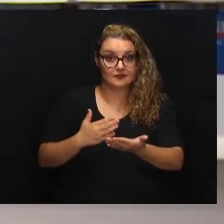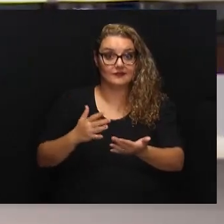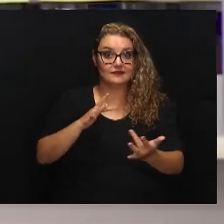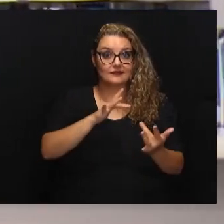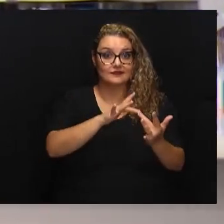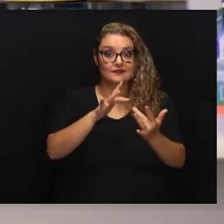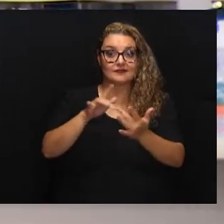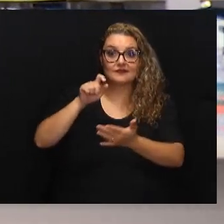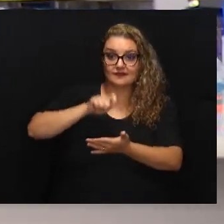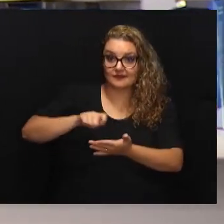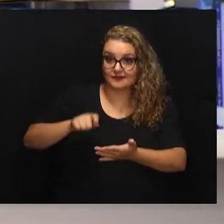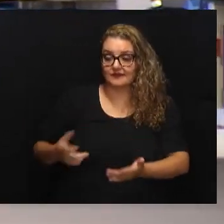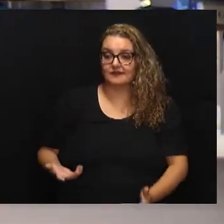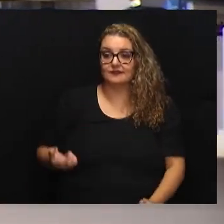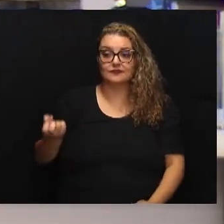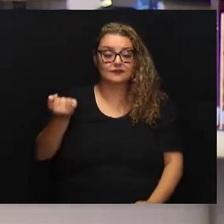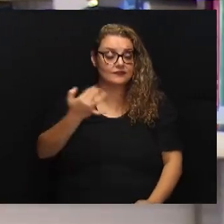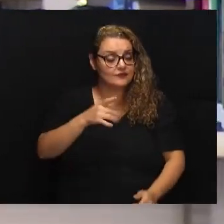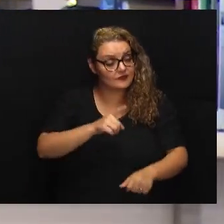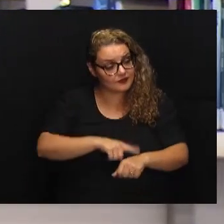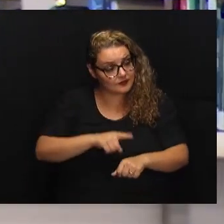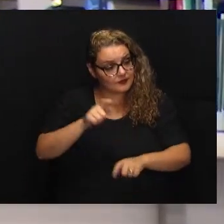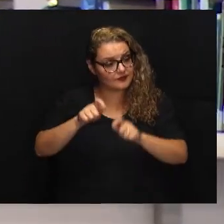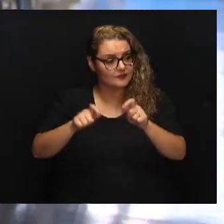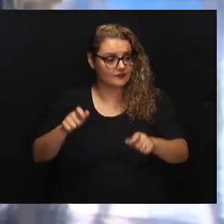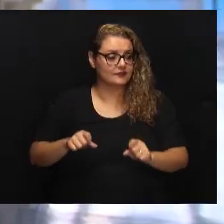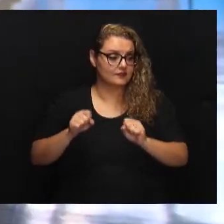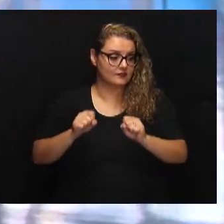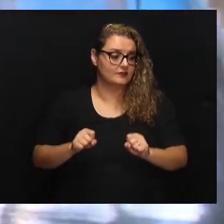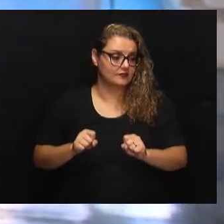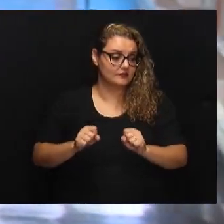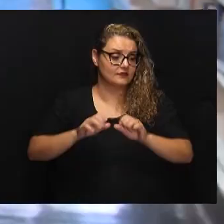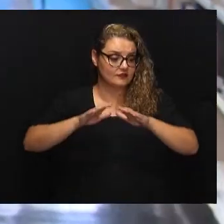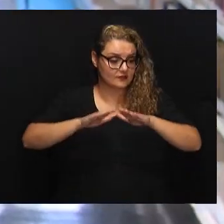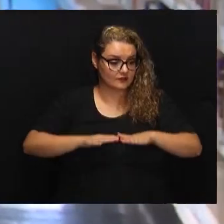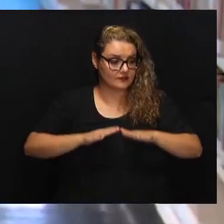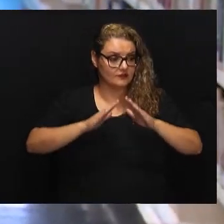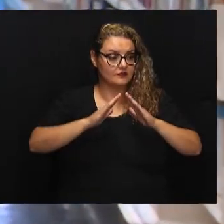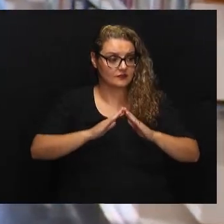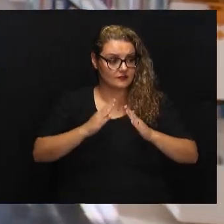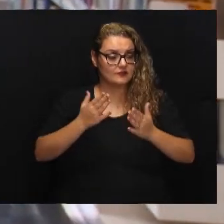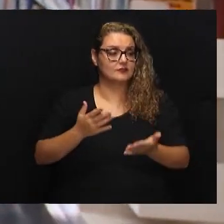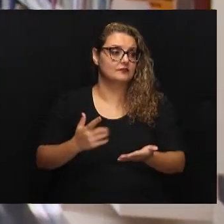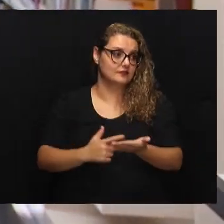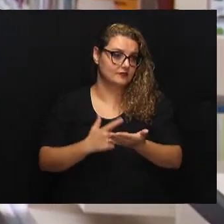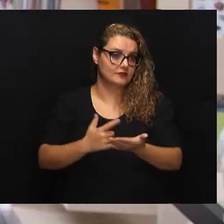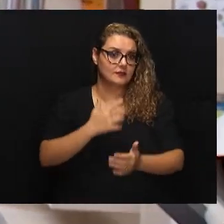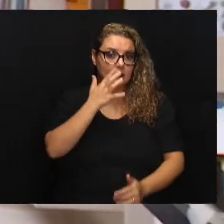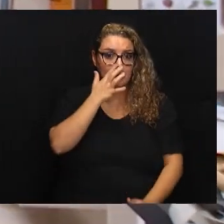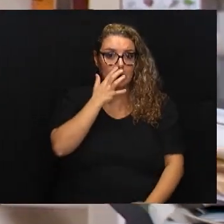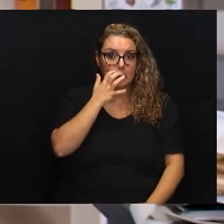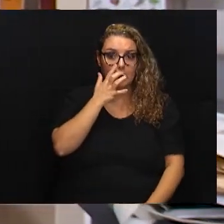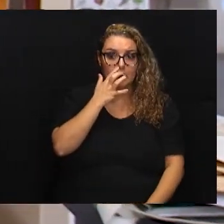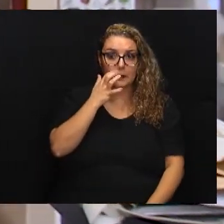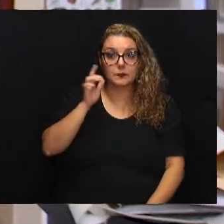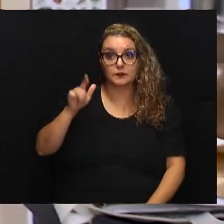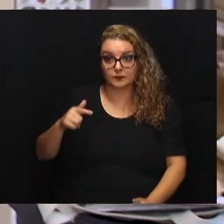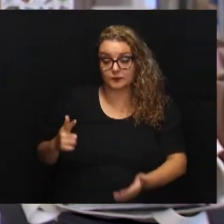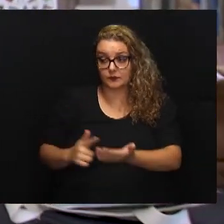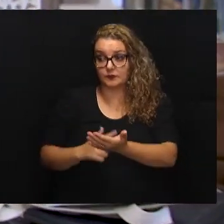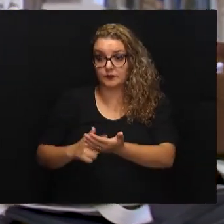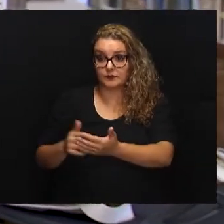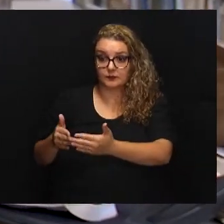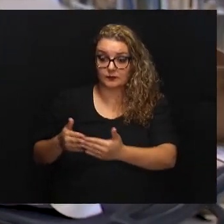ter contato com o universo que tem da escrita. Por quanto tempo o usuário pode ficar com um livro em casa, por